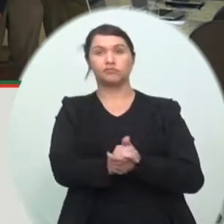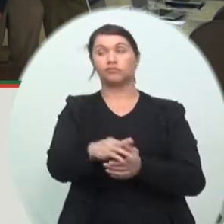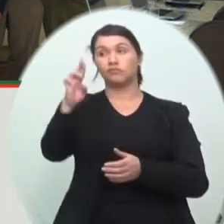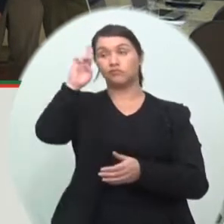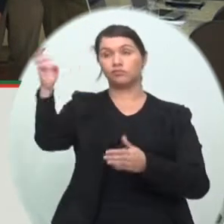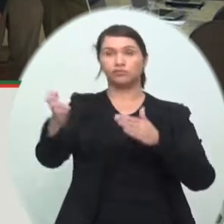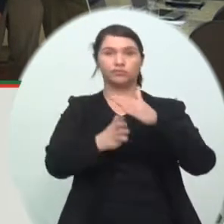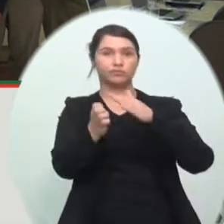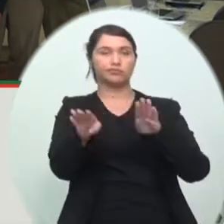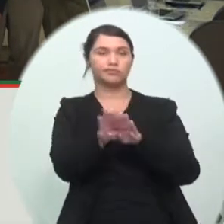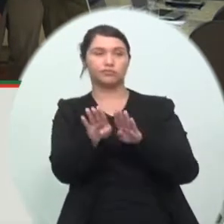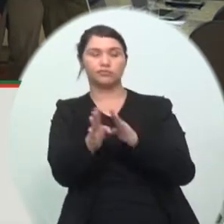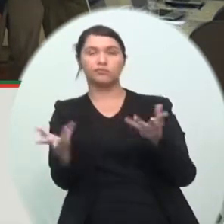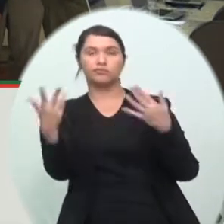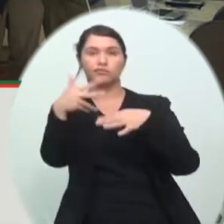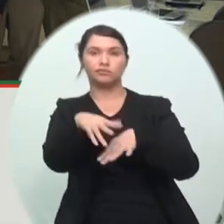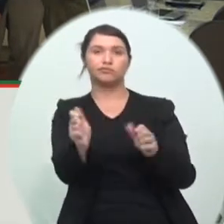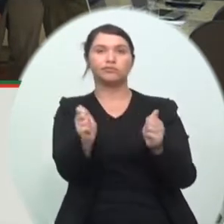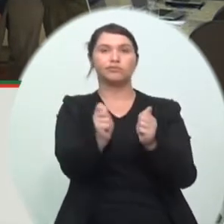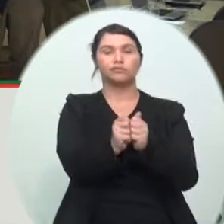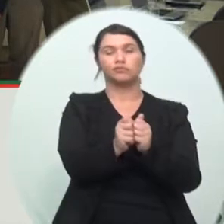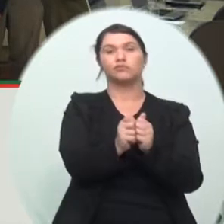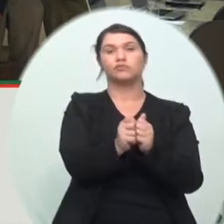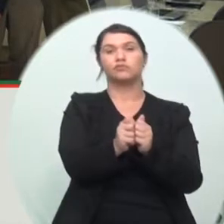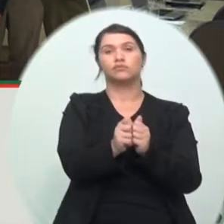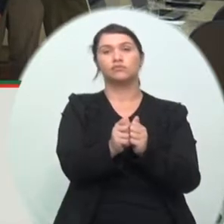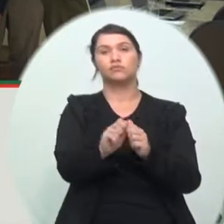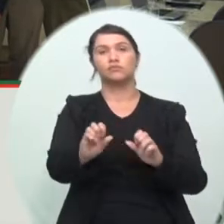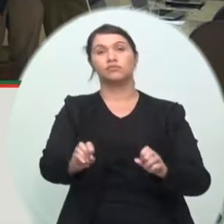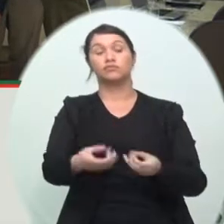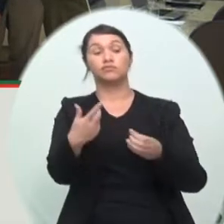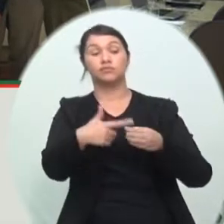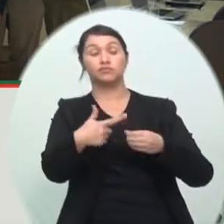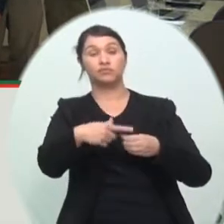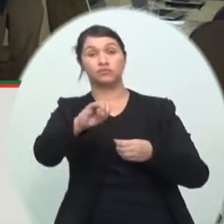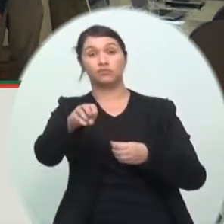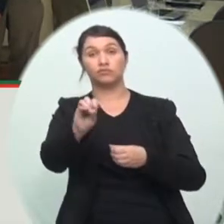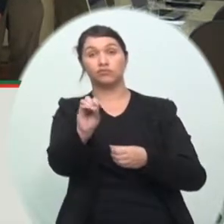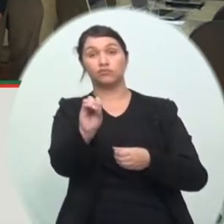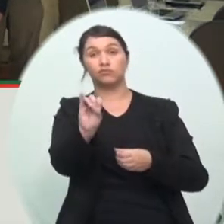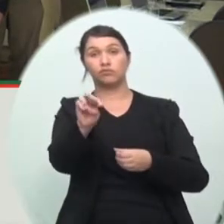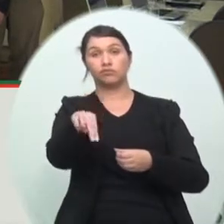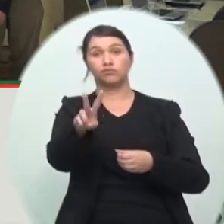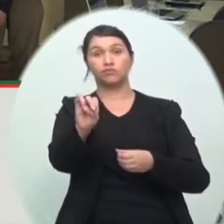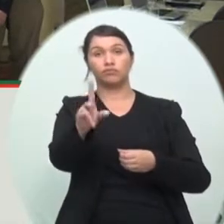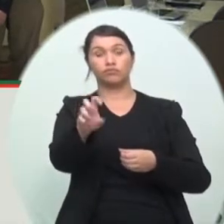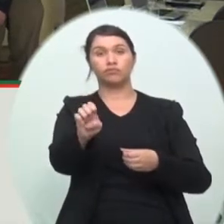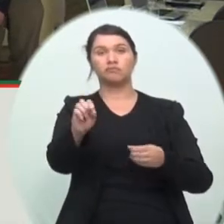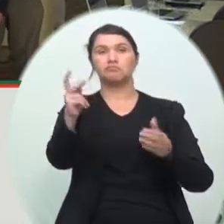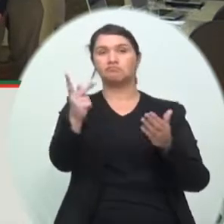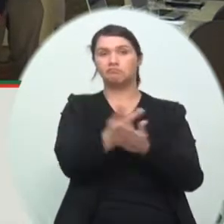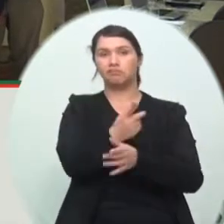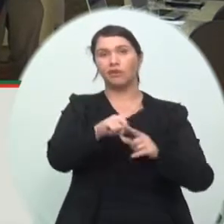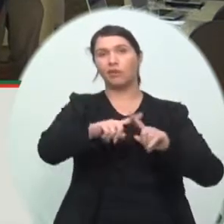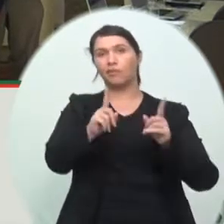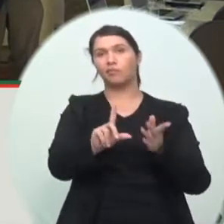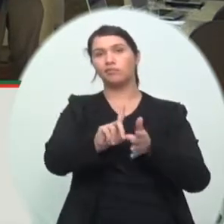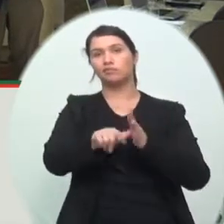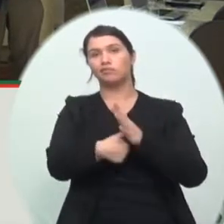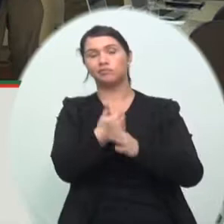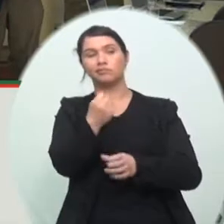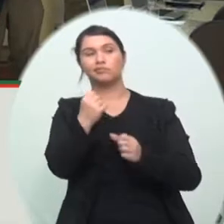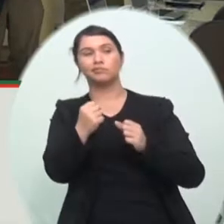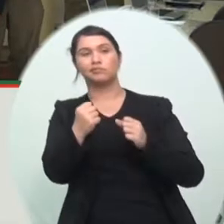também. E quando eu passei em Joinville, isso acontecia. Mas depois, quando faltou o olhar do poder